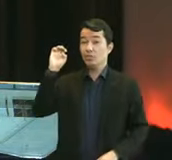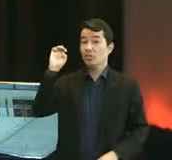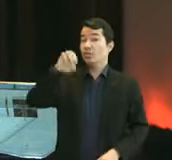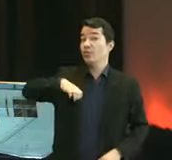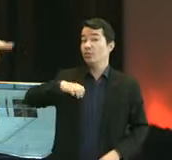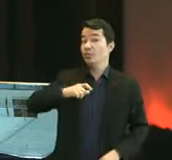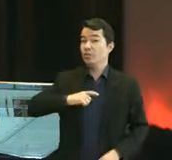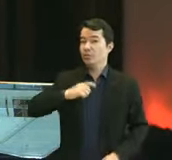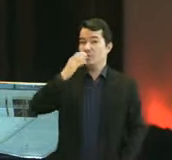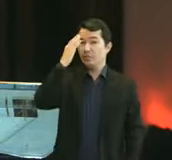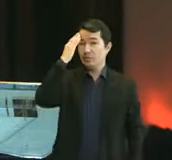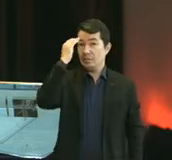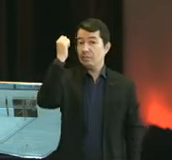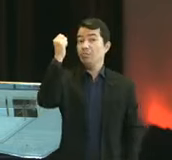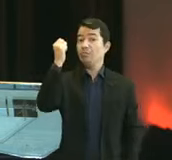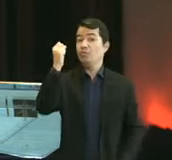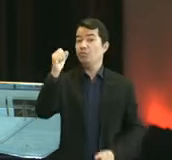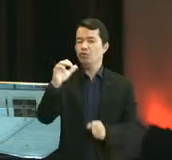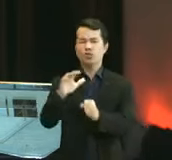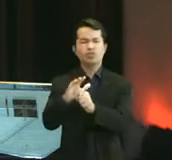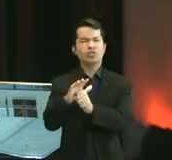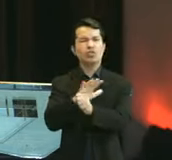A Bíblia fala isso 2 vezes.